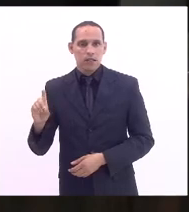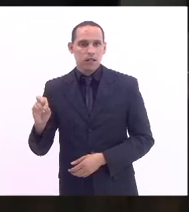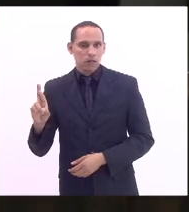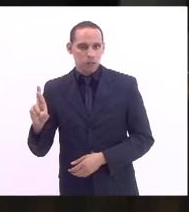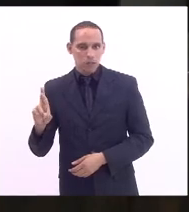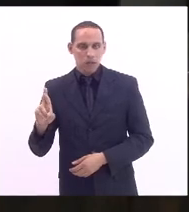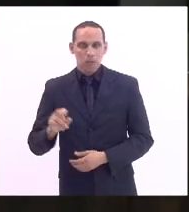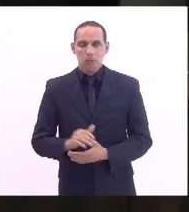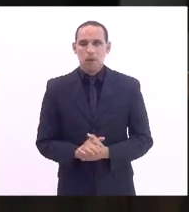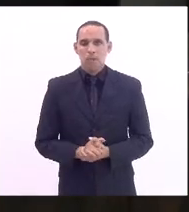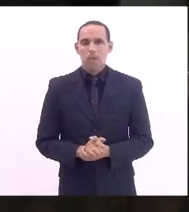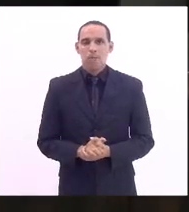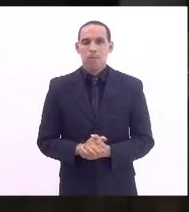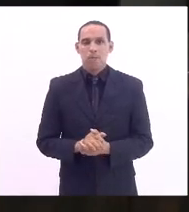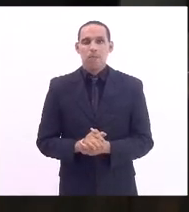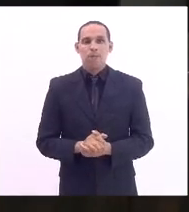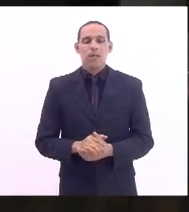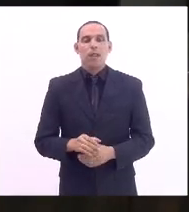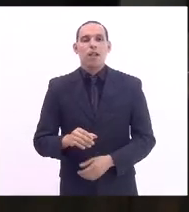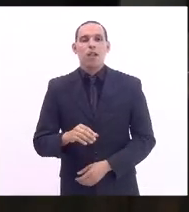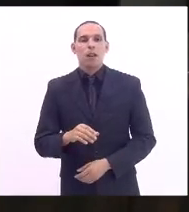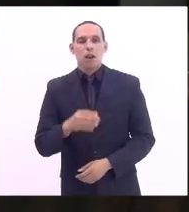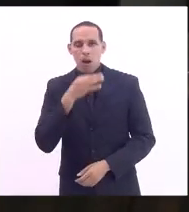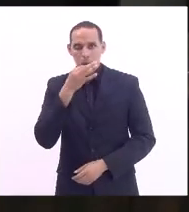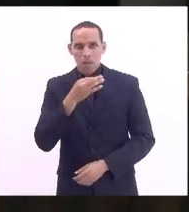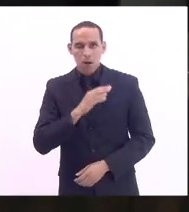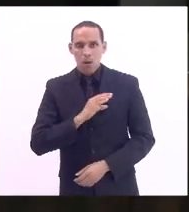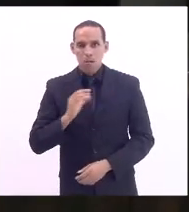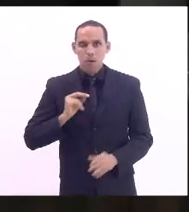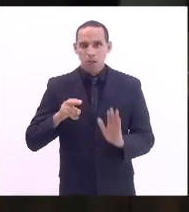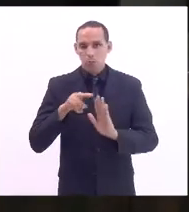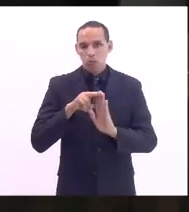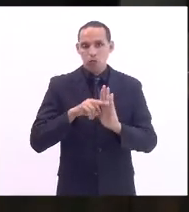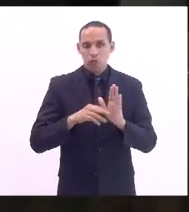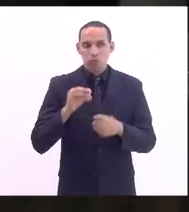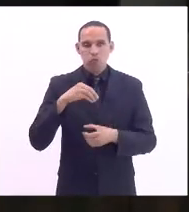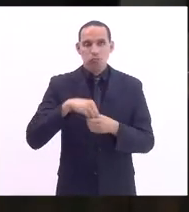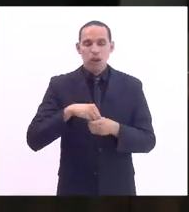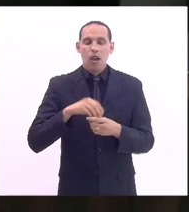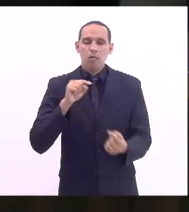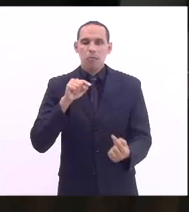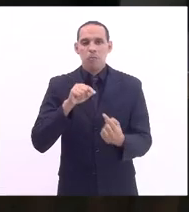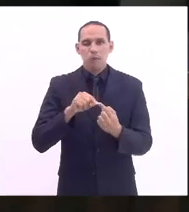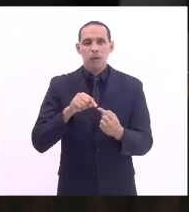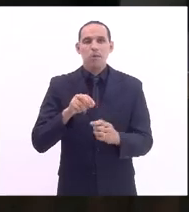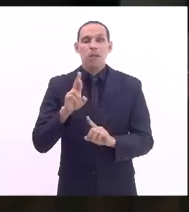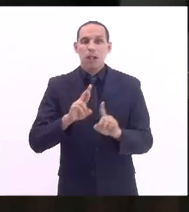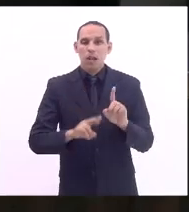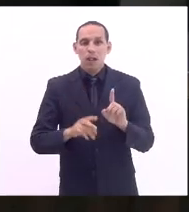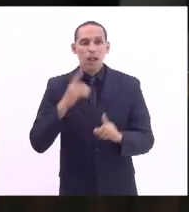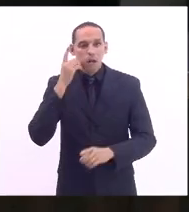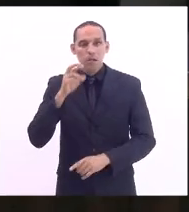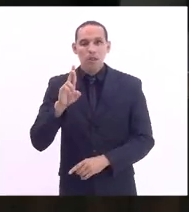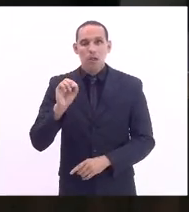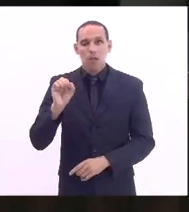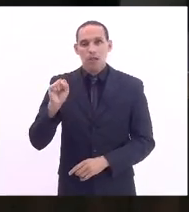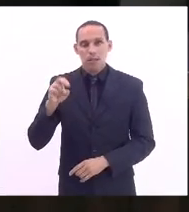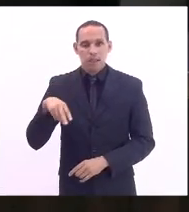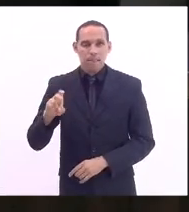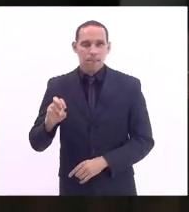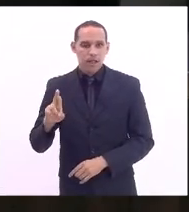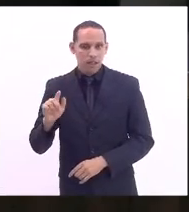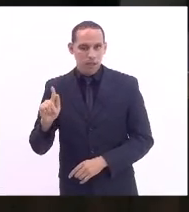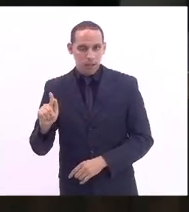Externas, favorável, relator deputado Rosenberg Reis. Em discussão, não havendo quem queira